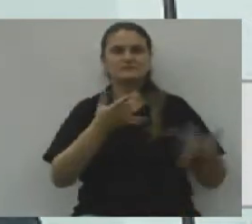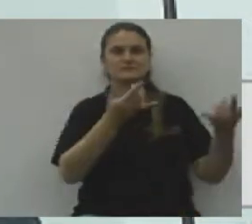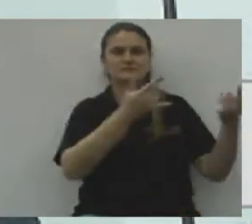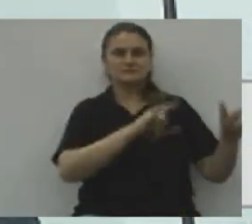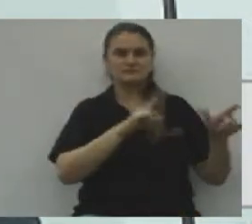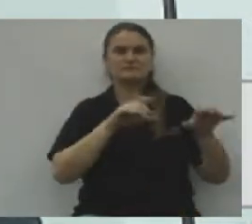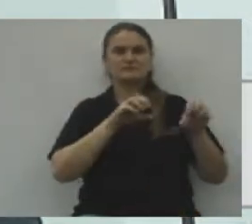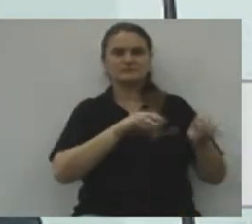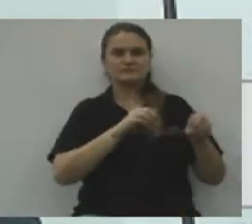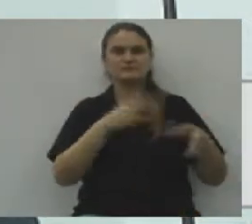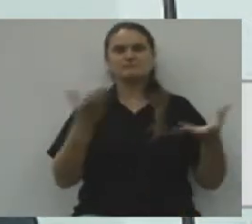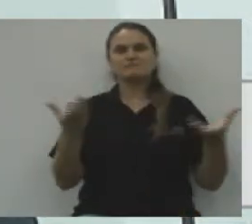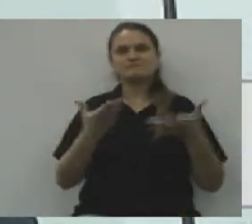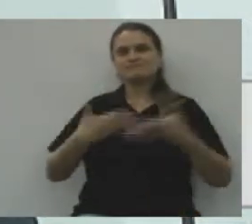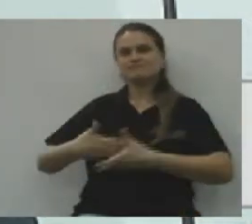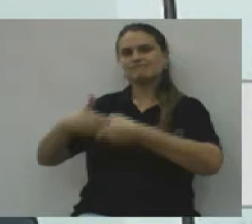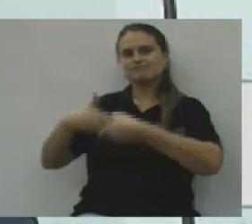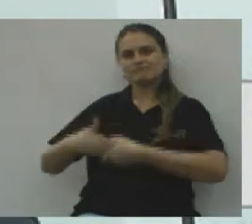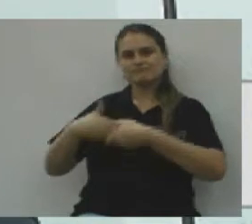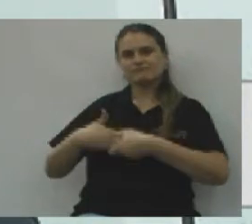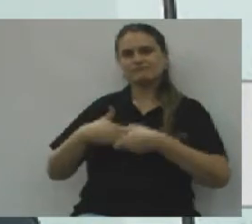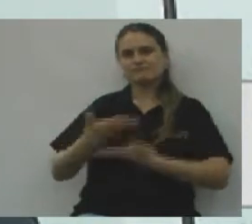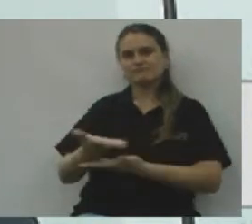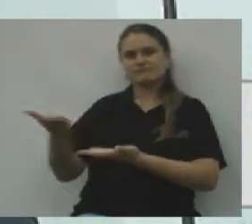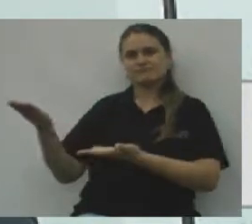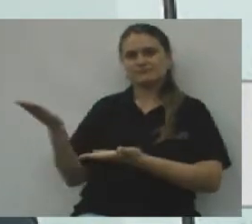para parabenizá-los por este